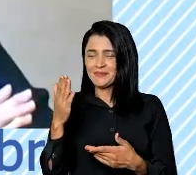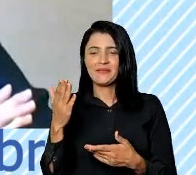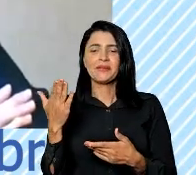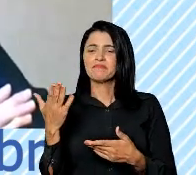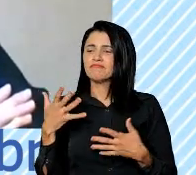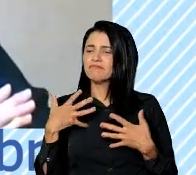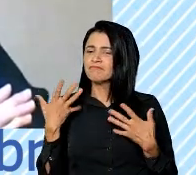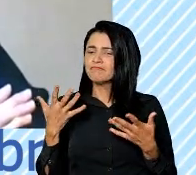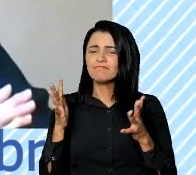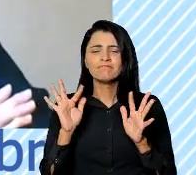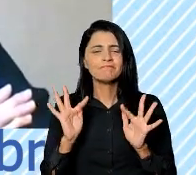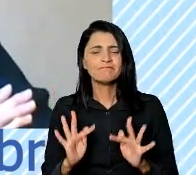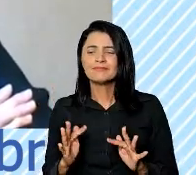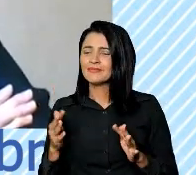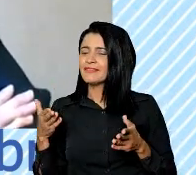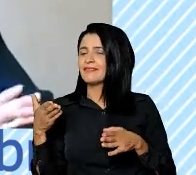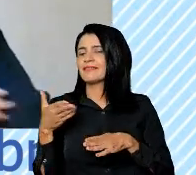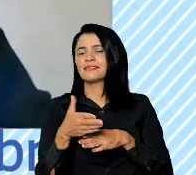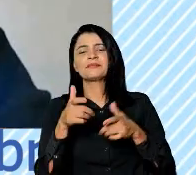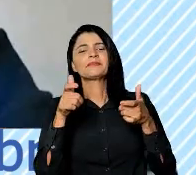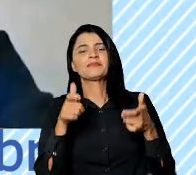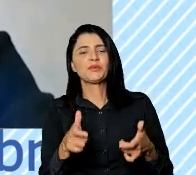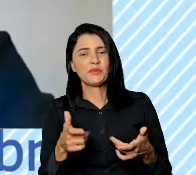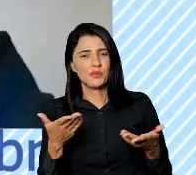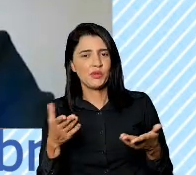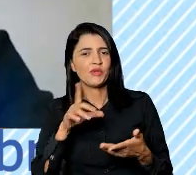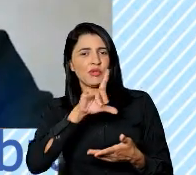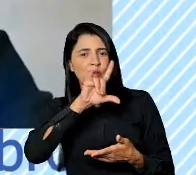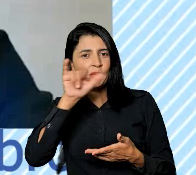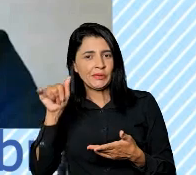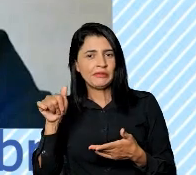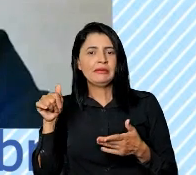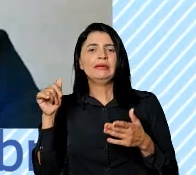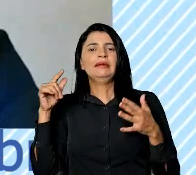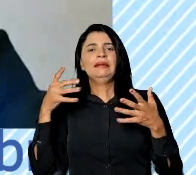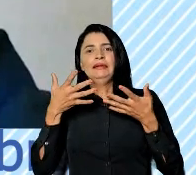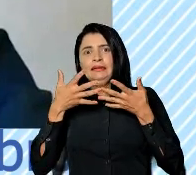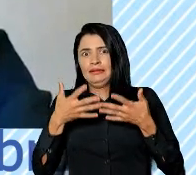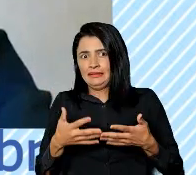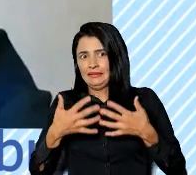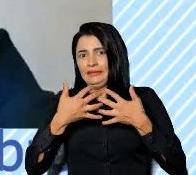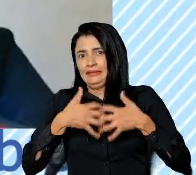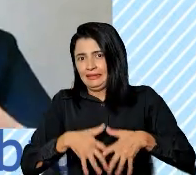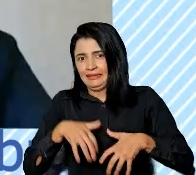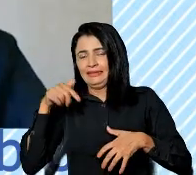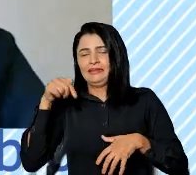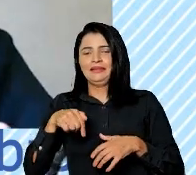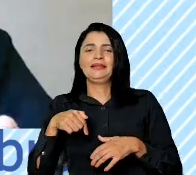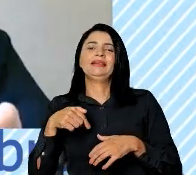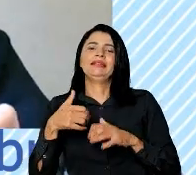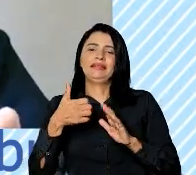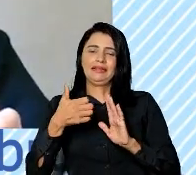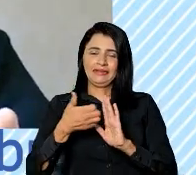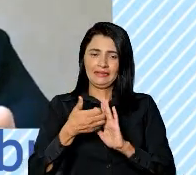essa atividade. De fato, nós estamos em um dia bastante complexo aqui na Câmara Municipal. Estamos na votação do Sampaprev, há